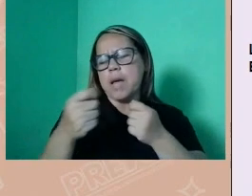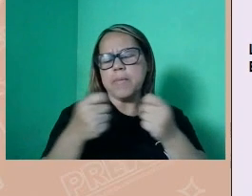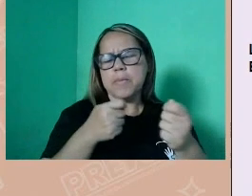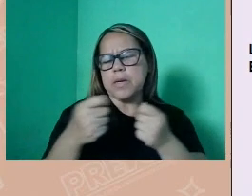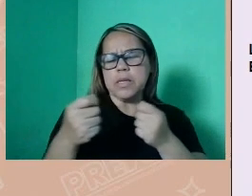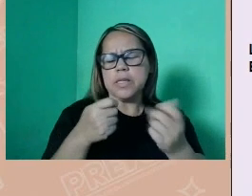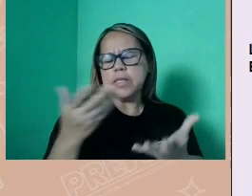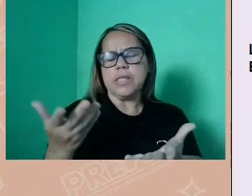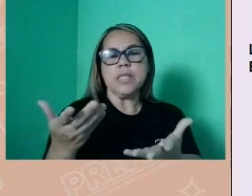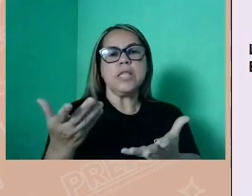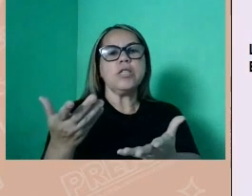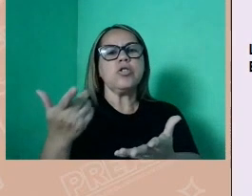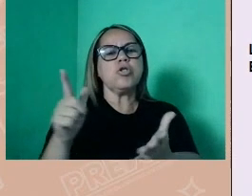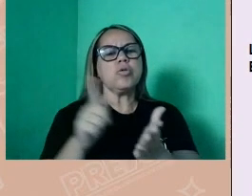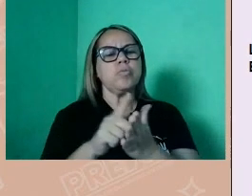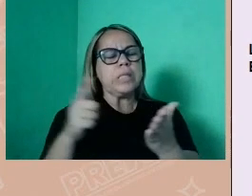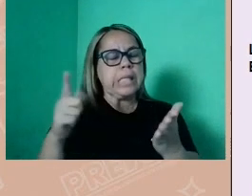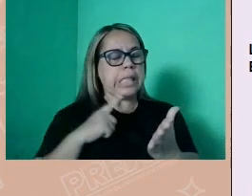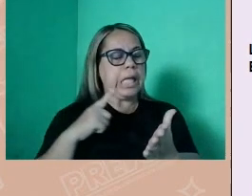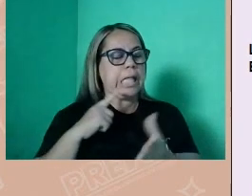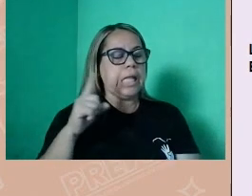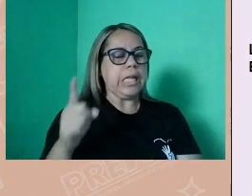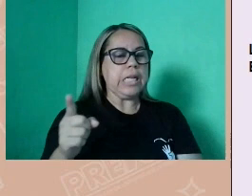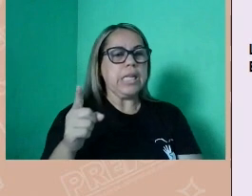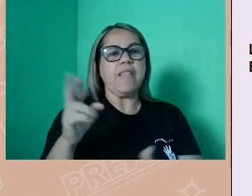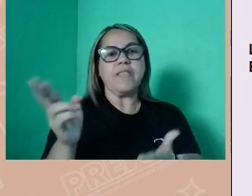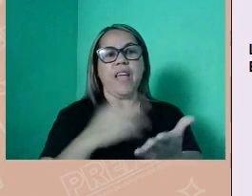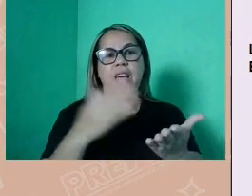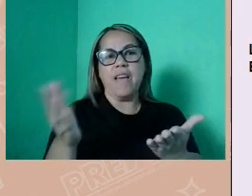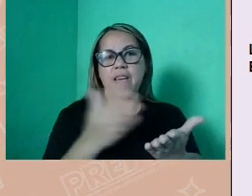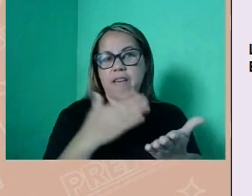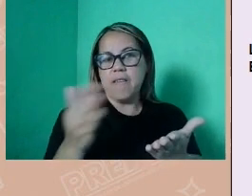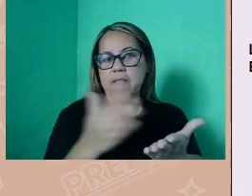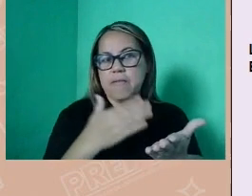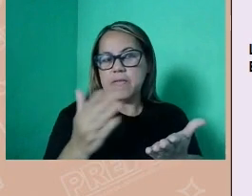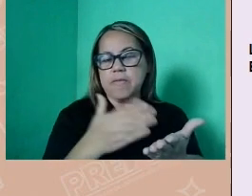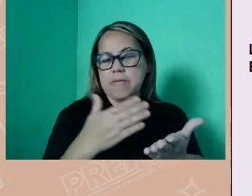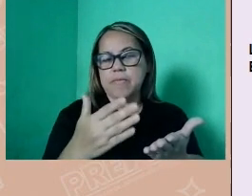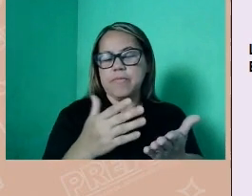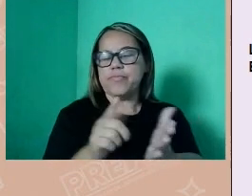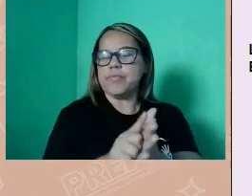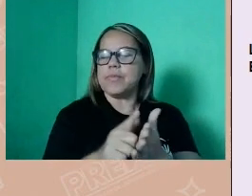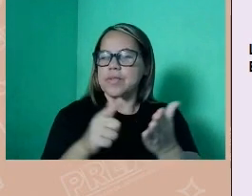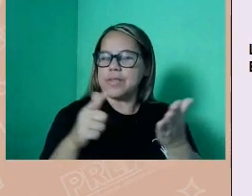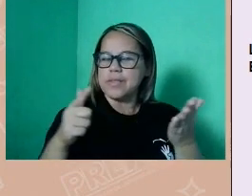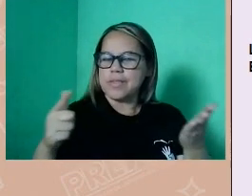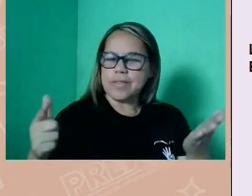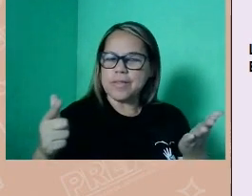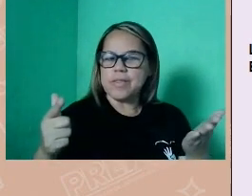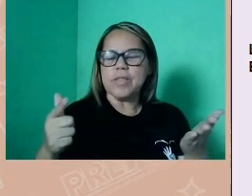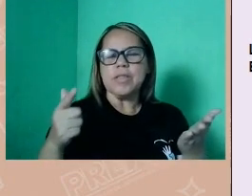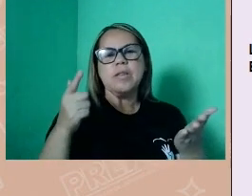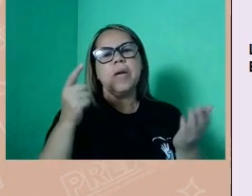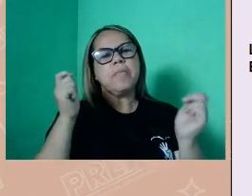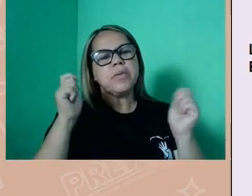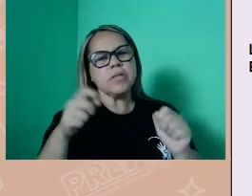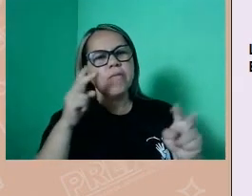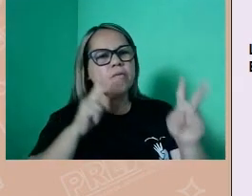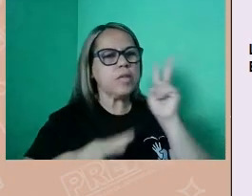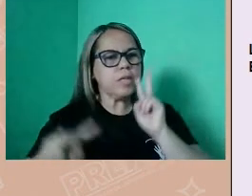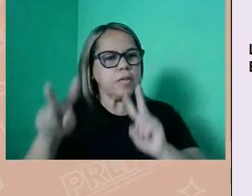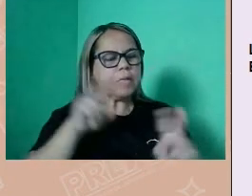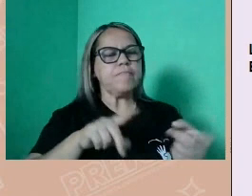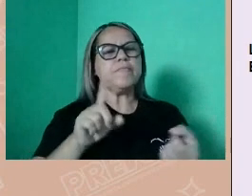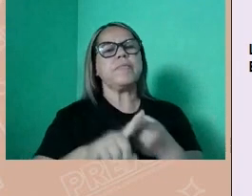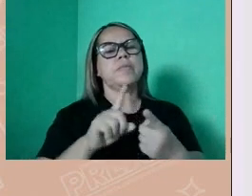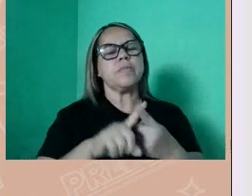ela tá bem lá na revista bem legal no jornal dá pra gente poder fazer a leitura também por lá tá bom